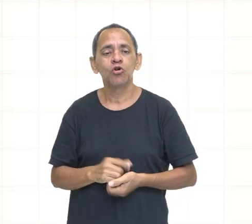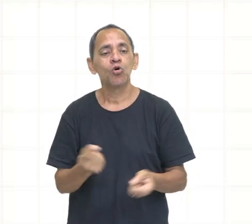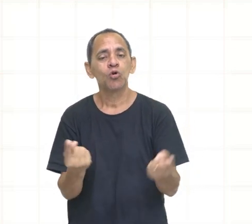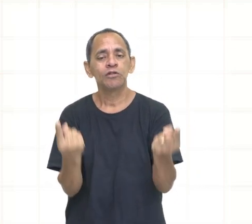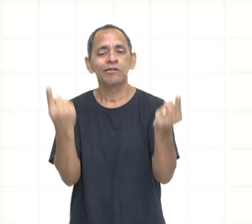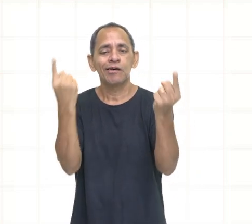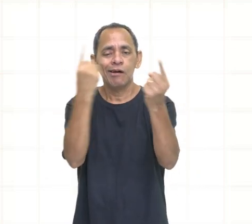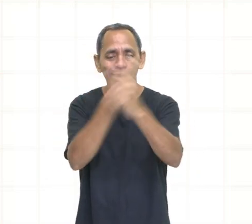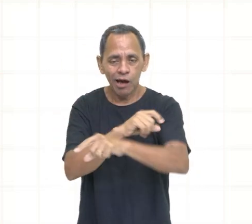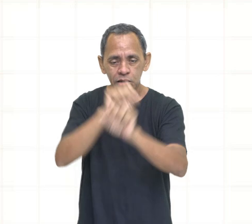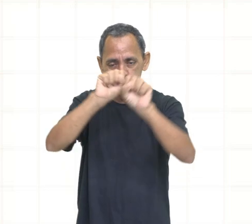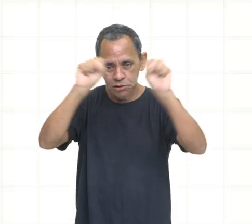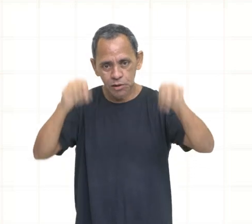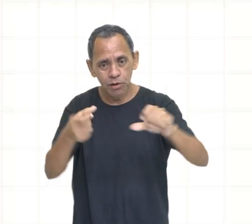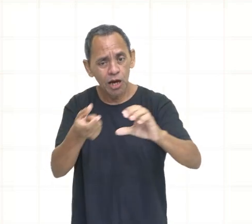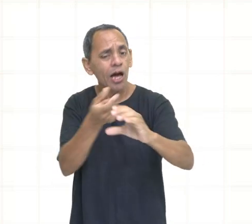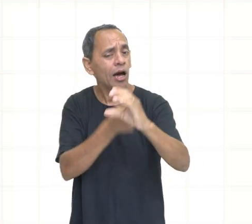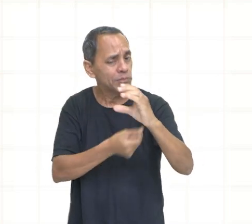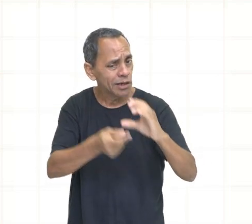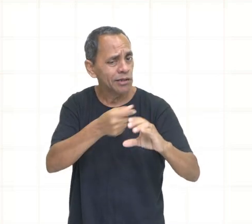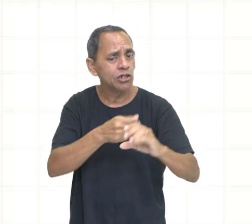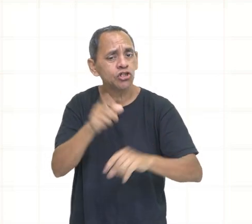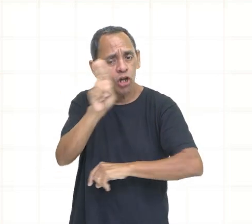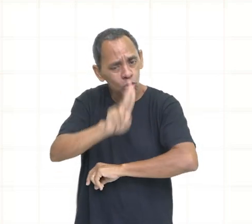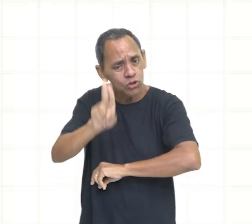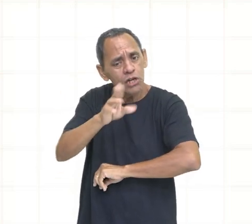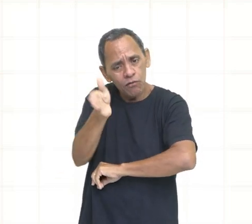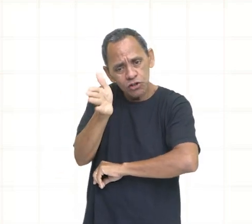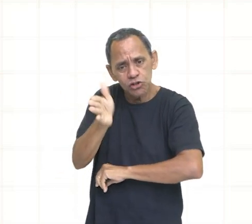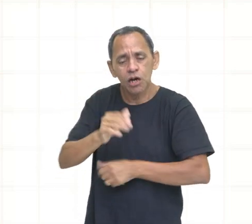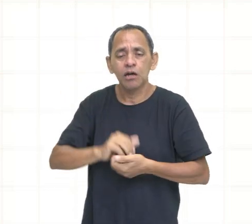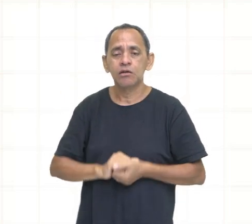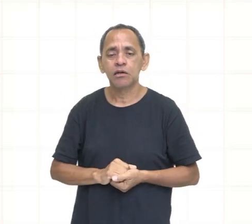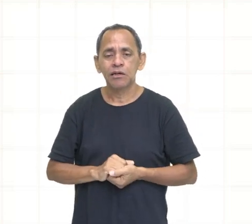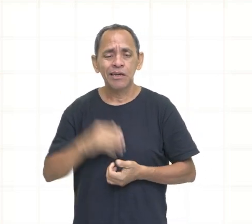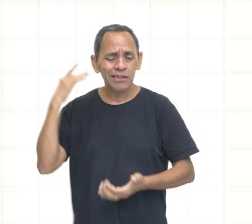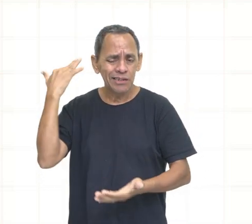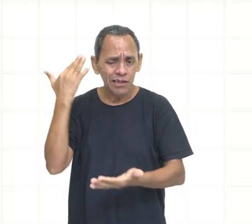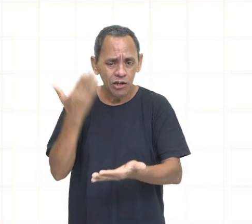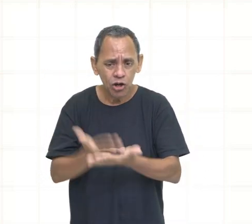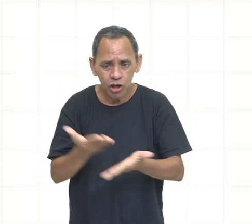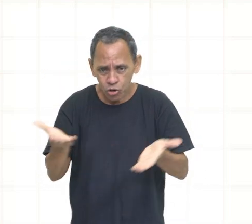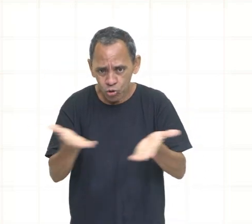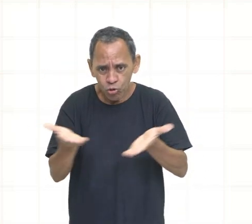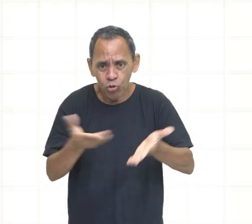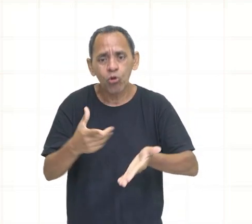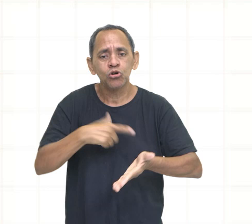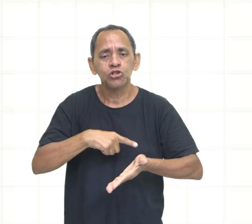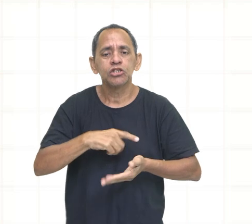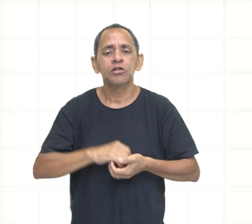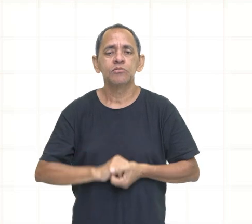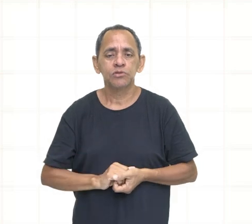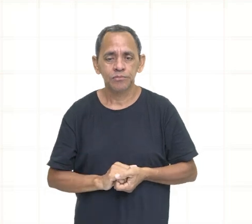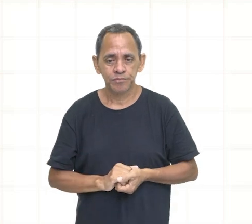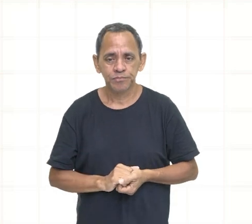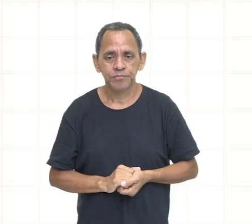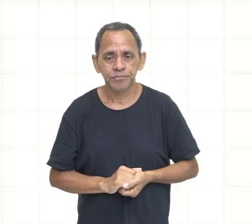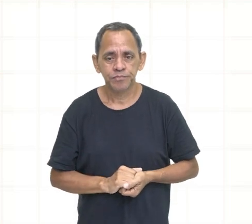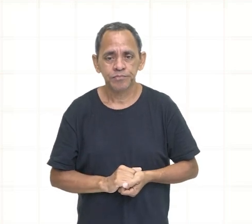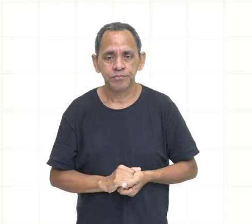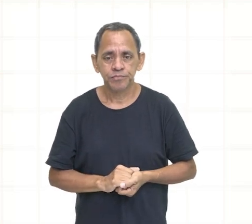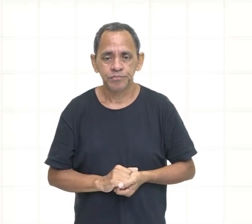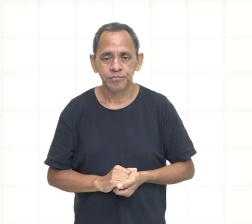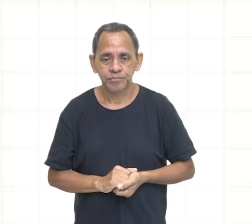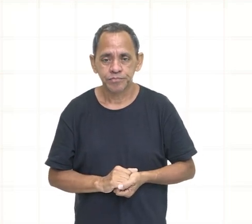sistema capitalista, que é o sistema que a gente está habituado, inclusive, a viver. É o sistema que a gente vive no nosso dia a